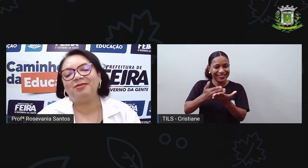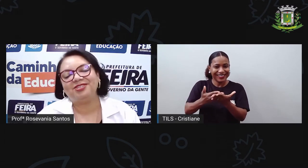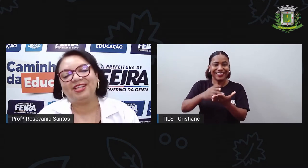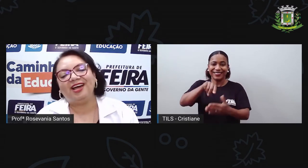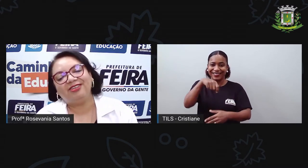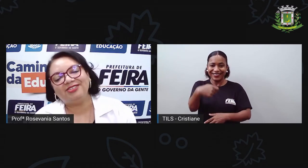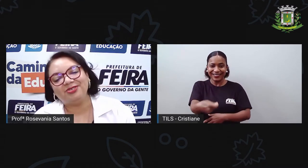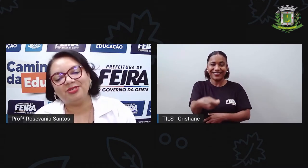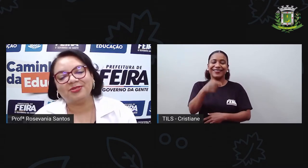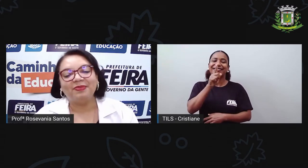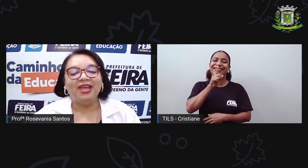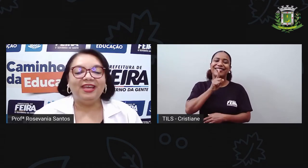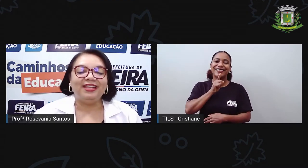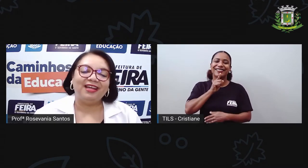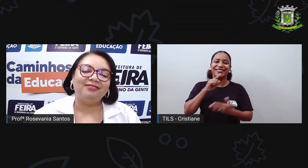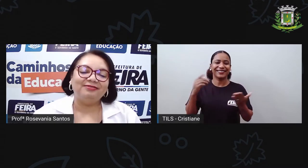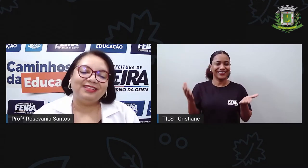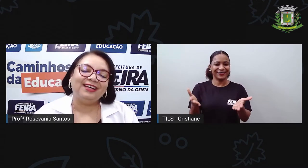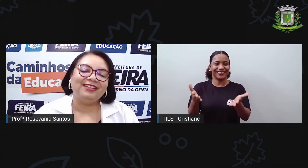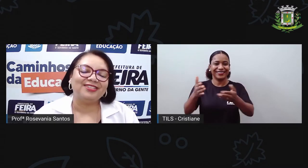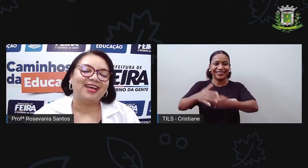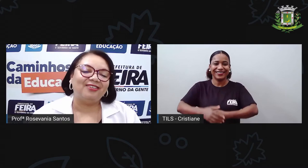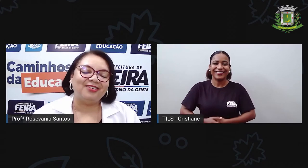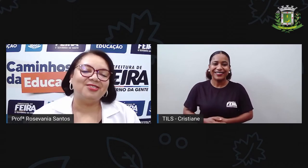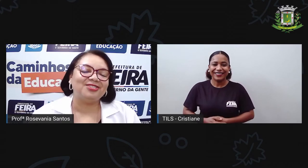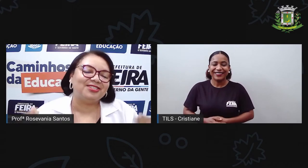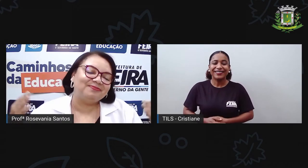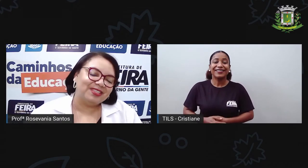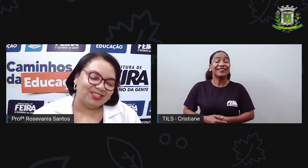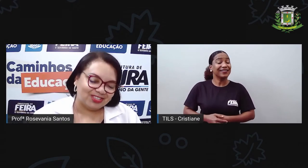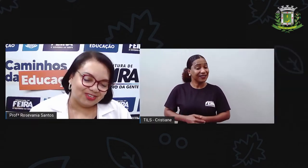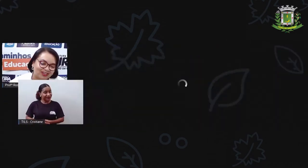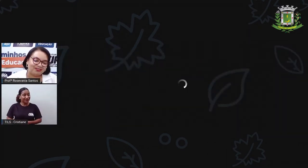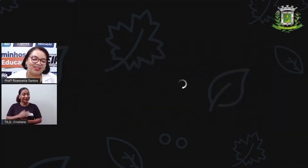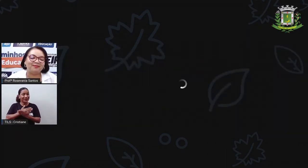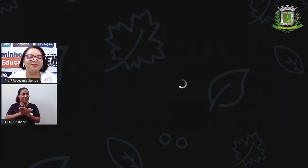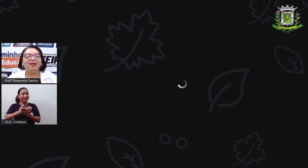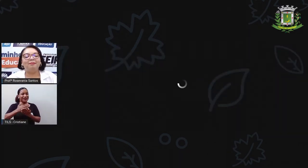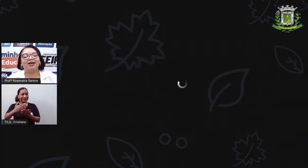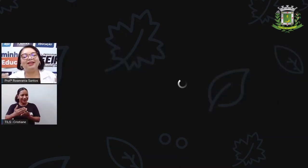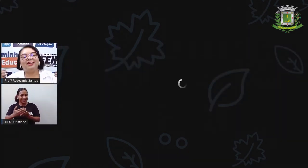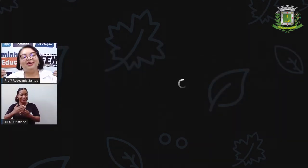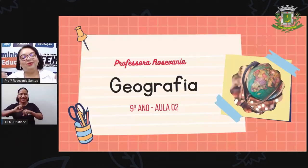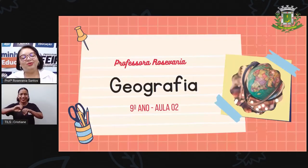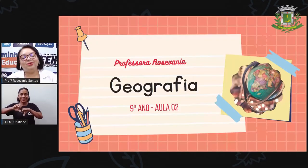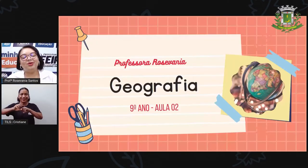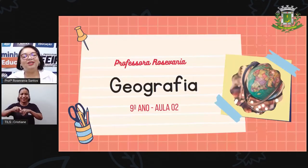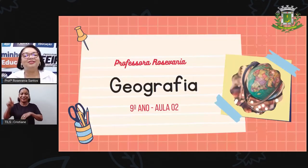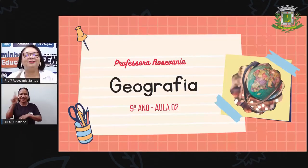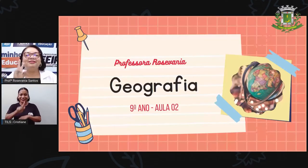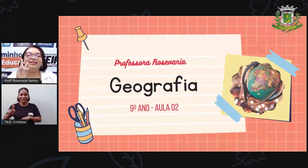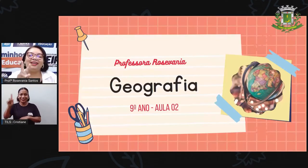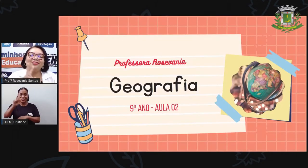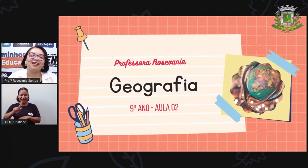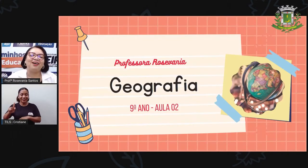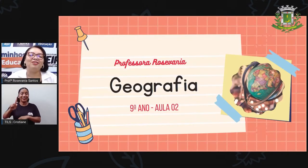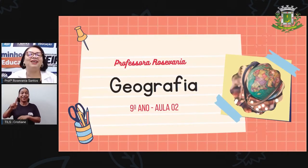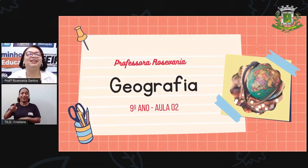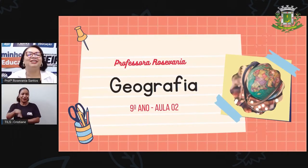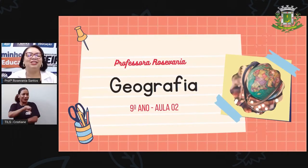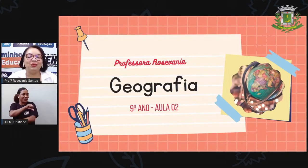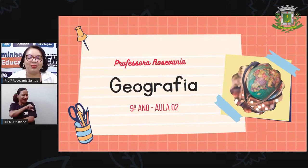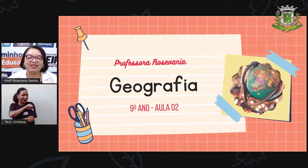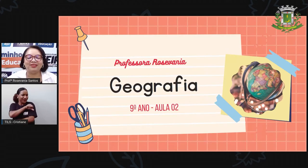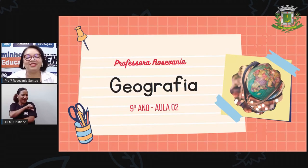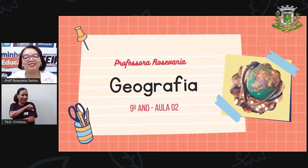nossa intérprete da aula de hoje. Então, né, nossa aula hoje de Geografia para o nono ano é a nossa aula